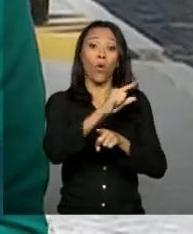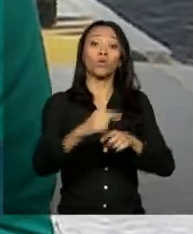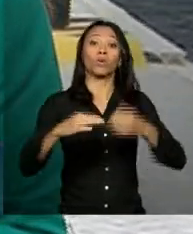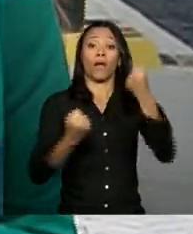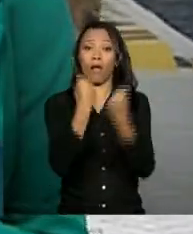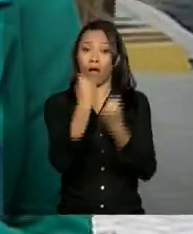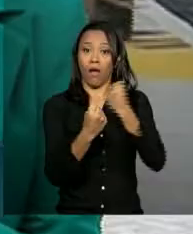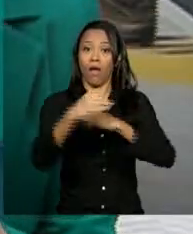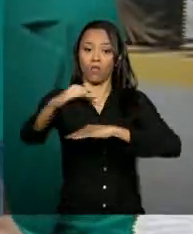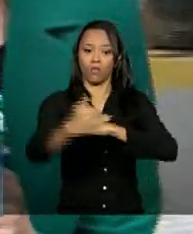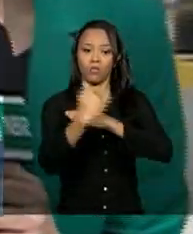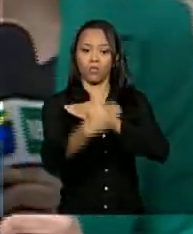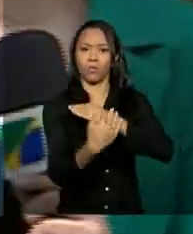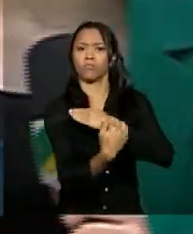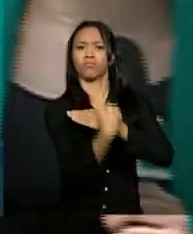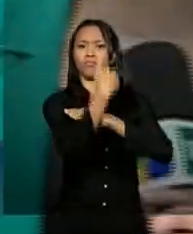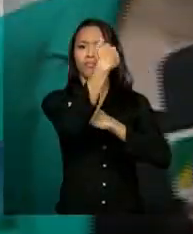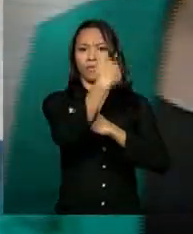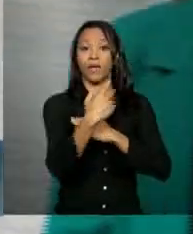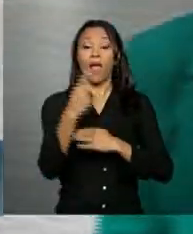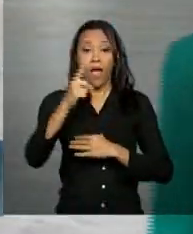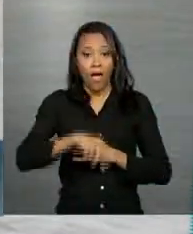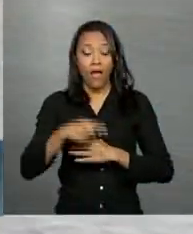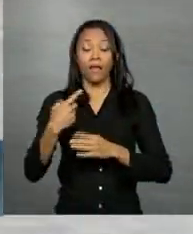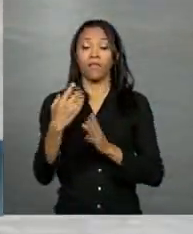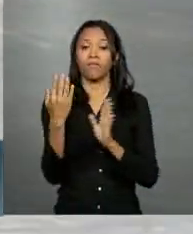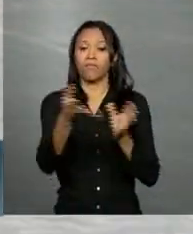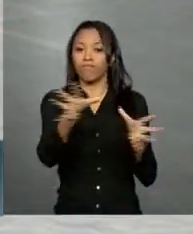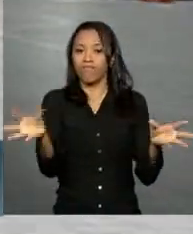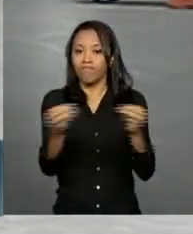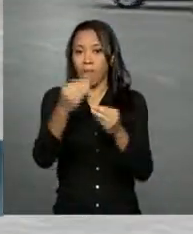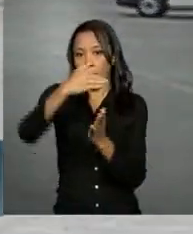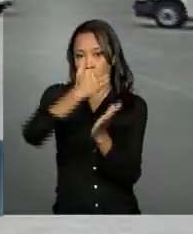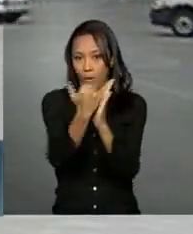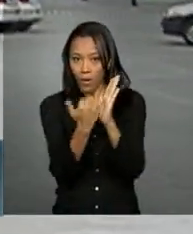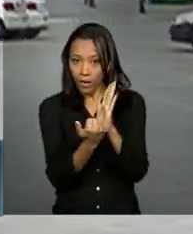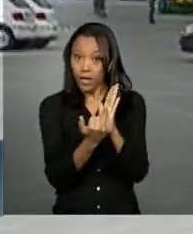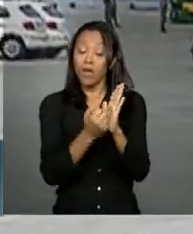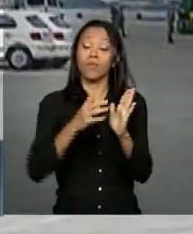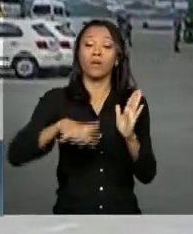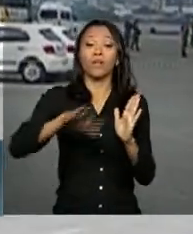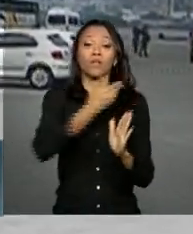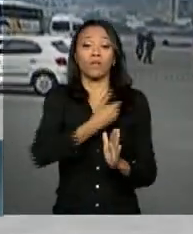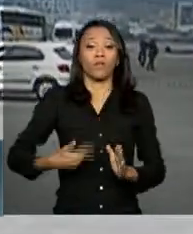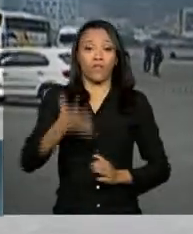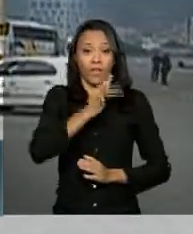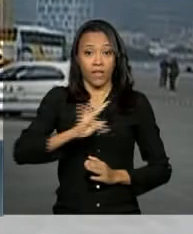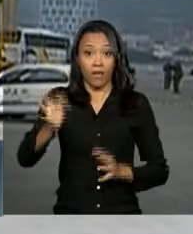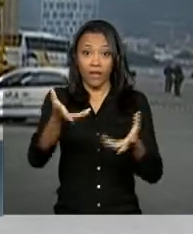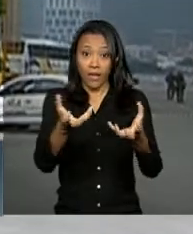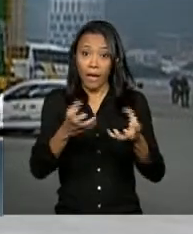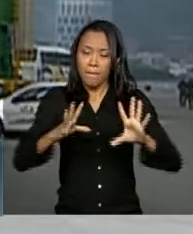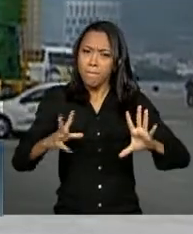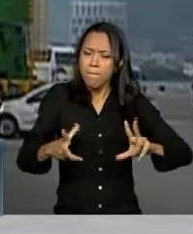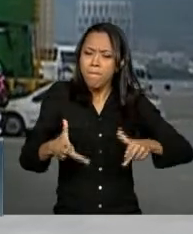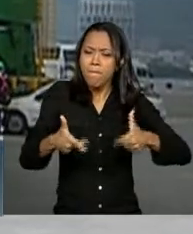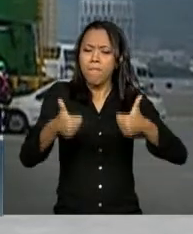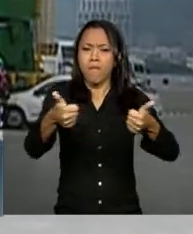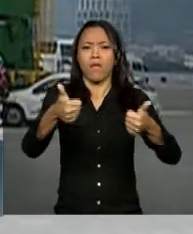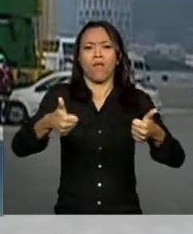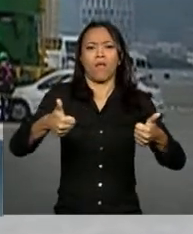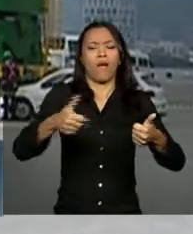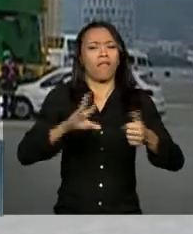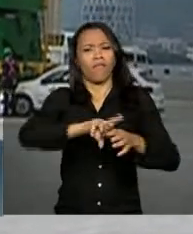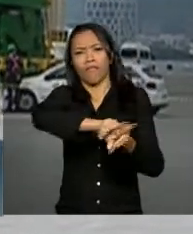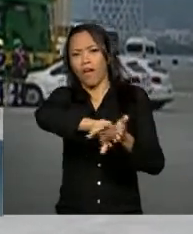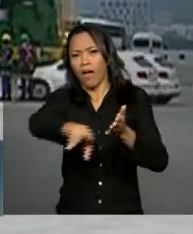esses equipamentos todos fazem parte do programa de investimento em logística do governo federal que prevê a integração e a melhoria de vários modelos